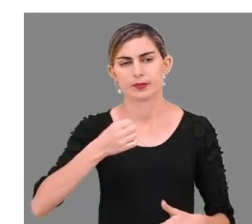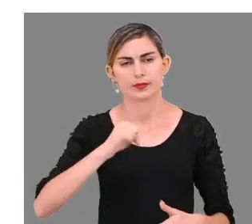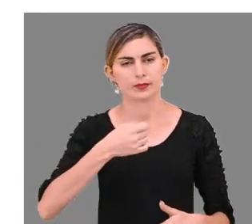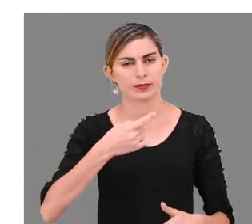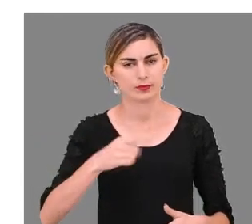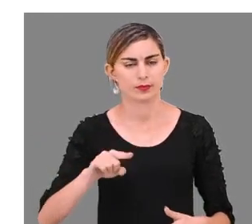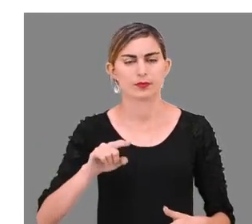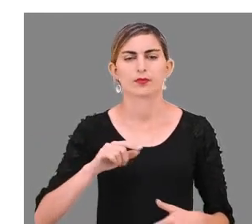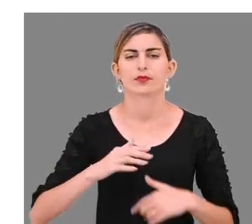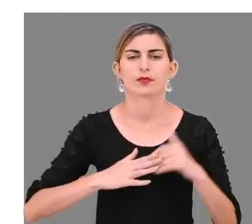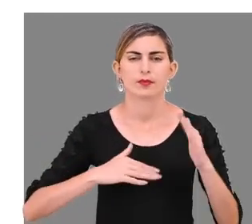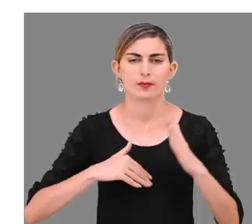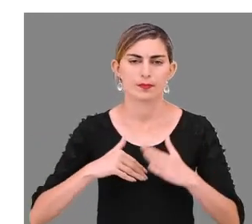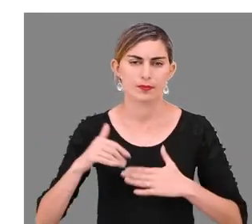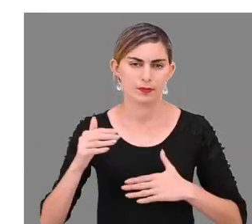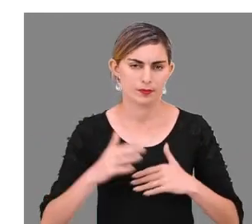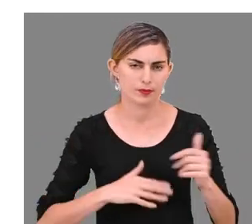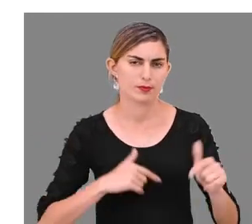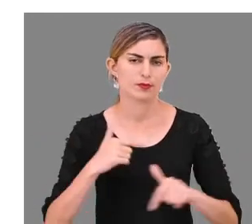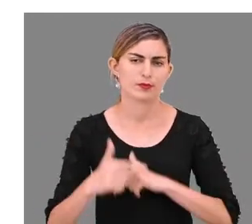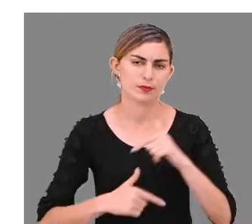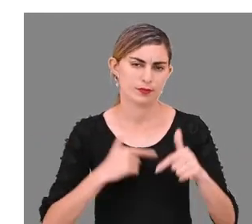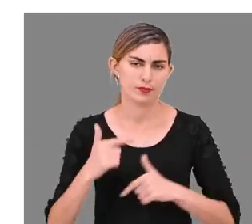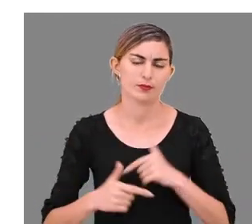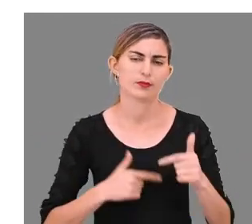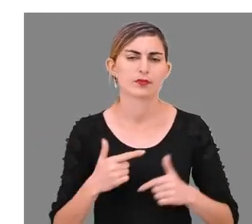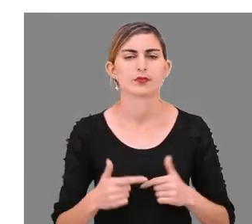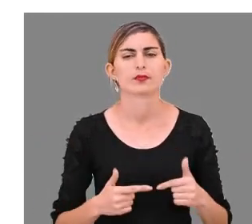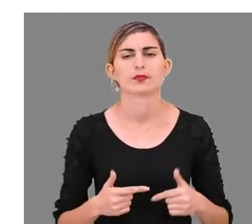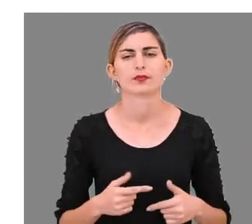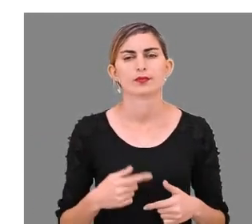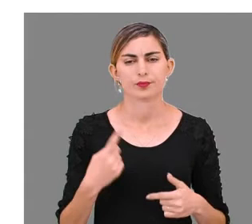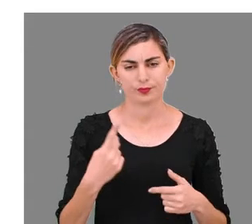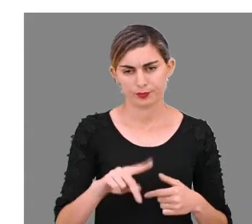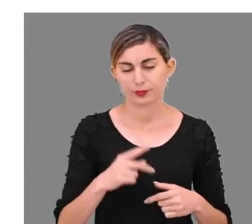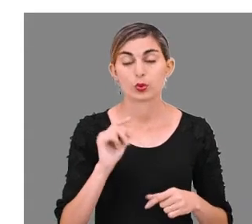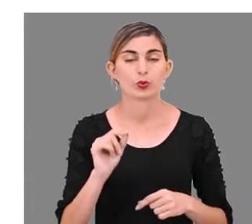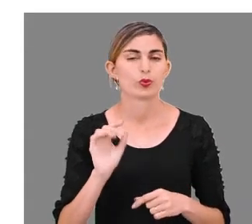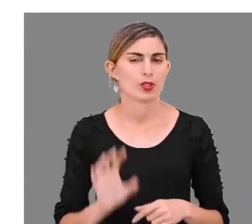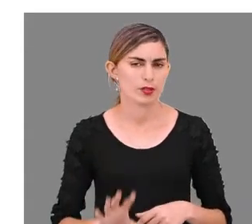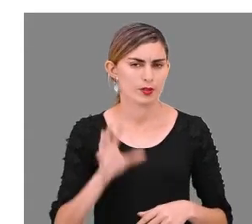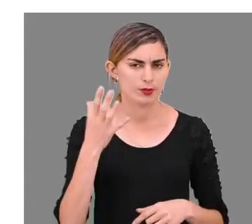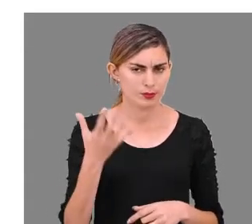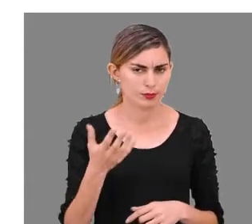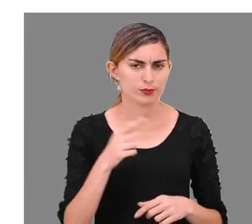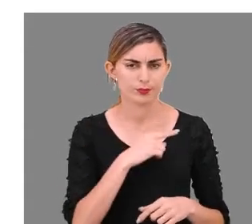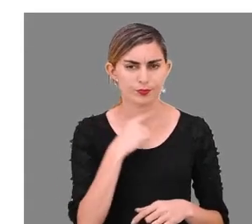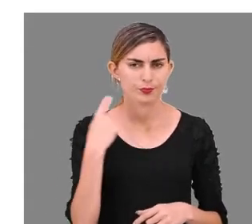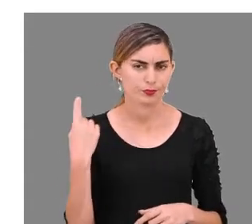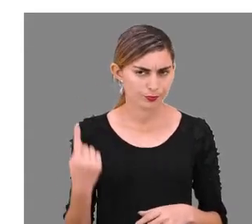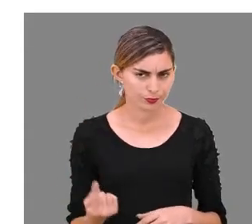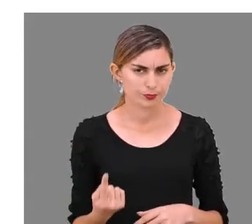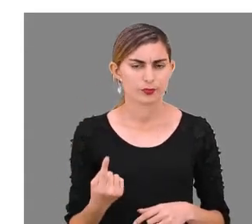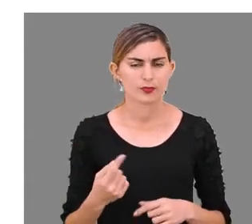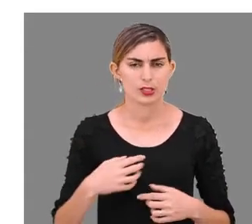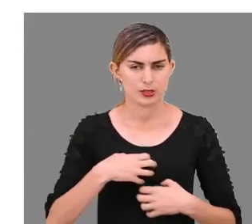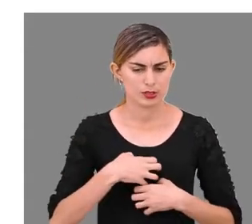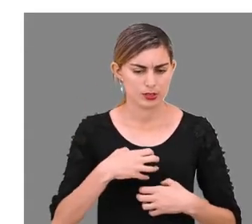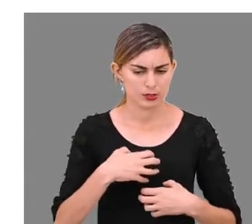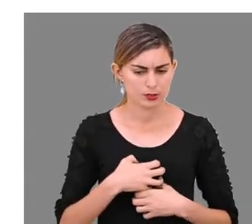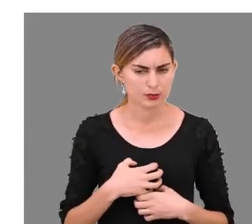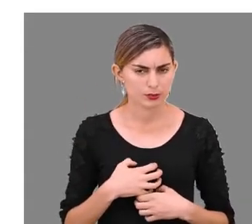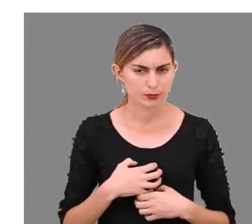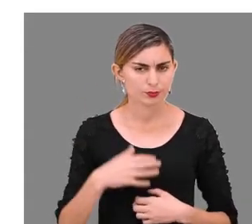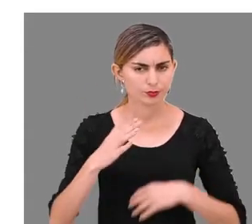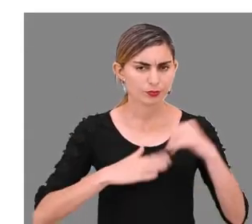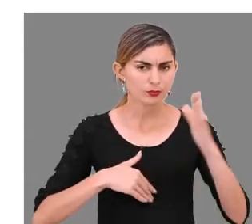São acidentes de trabalho que causam a morte do trabalhador. E aí o que é que acontece? Com a morte, a